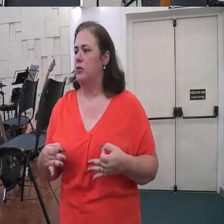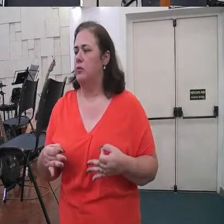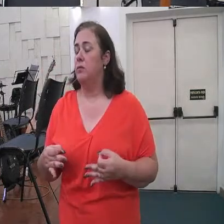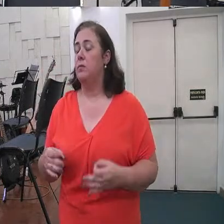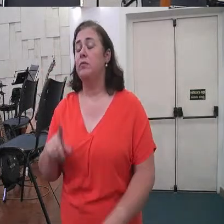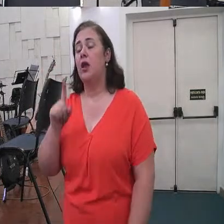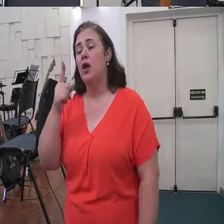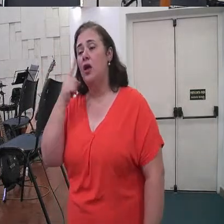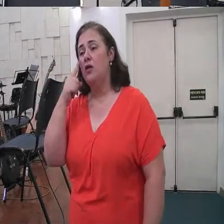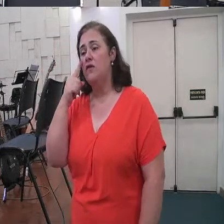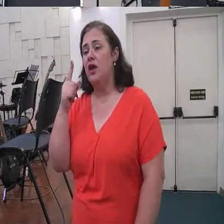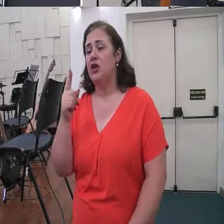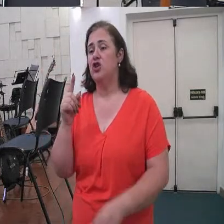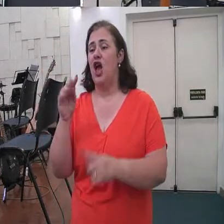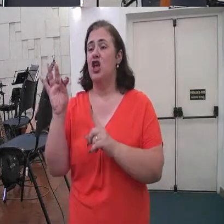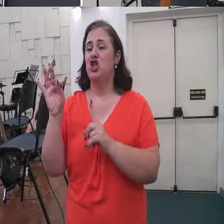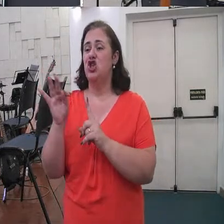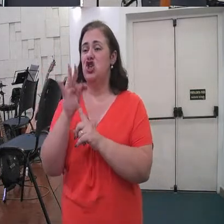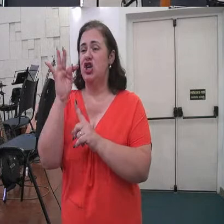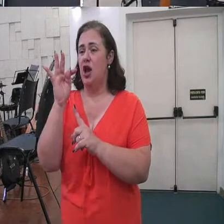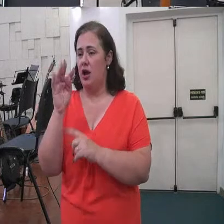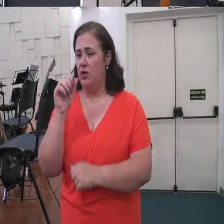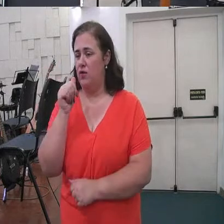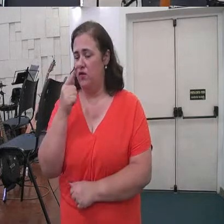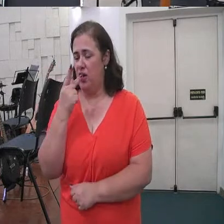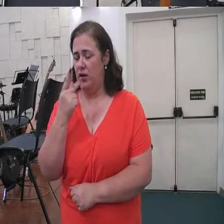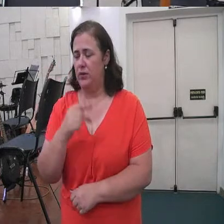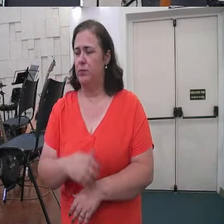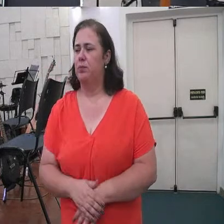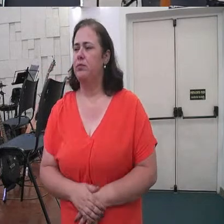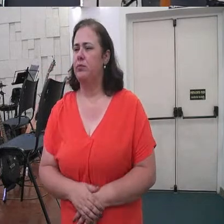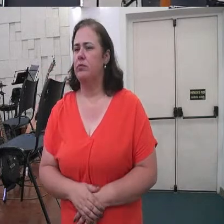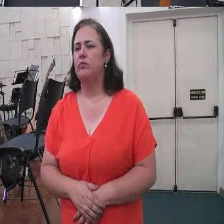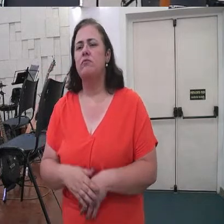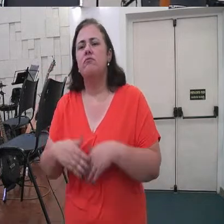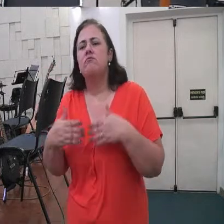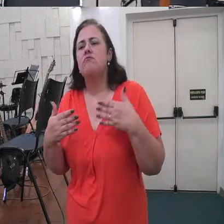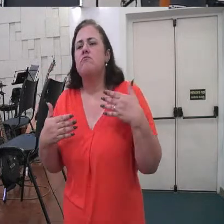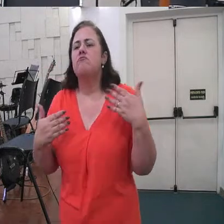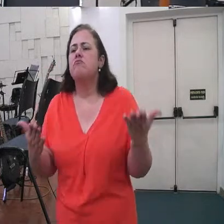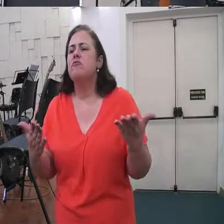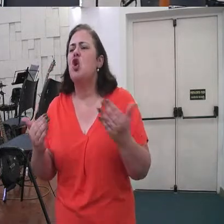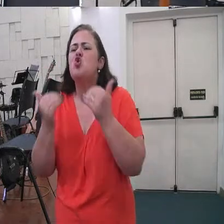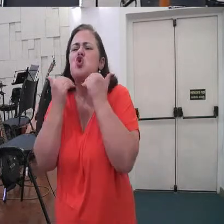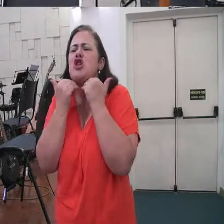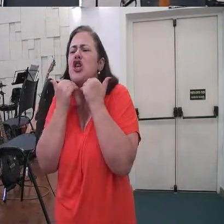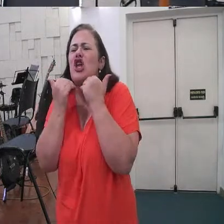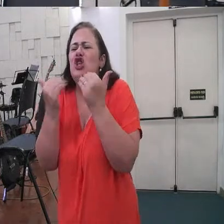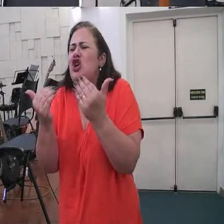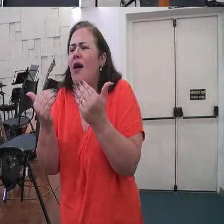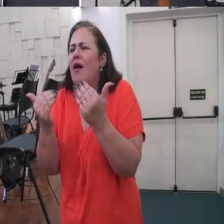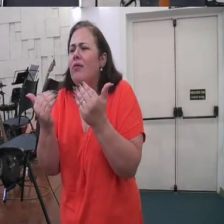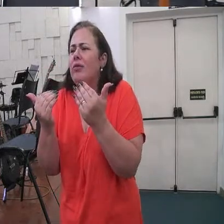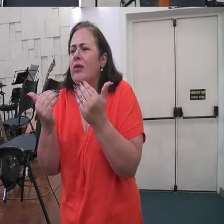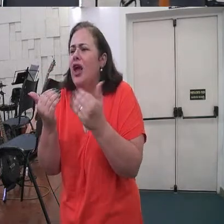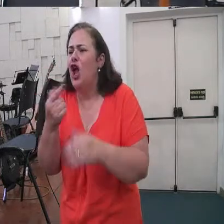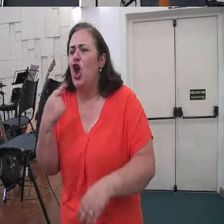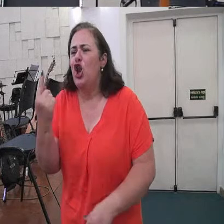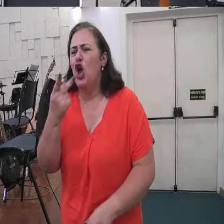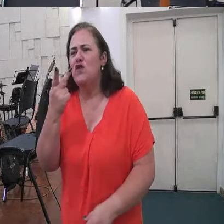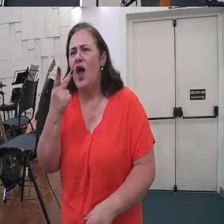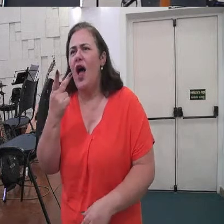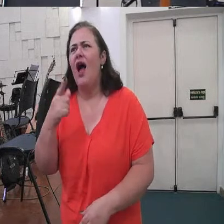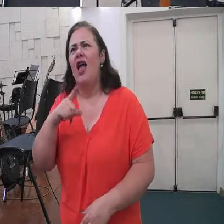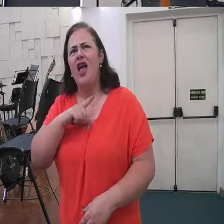irmãos, qual é o proveito se alguém disser que tem fé, mas não tiver obras? Pode,